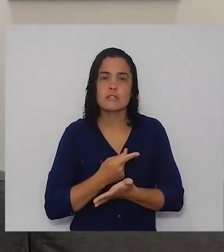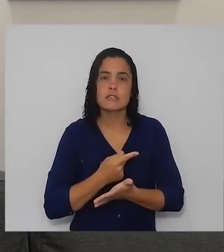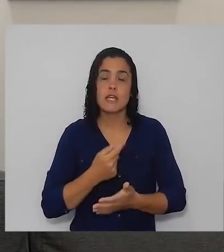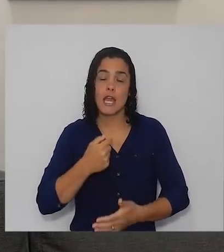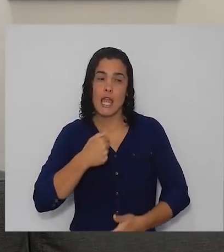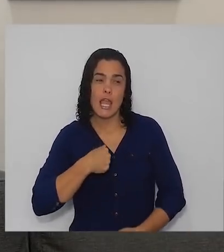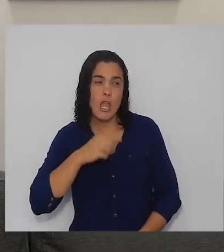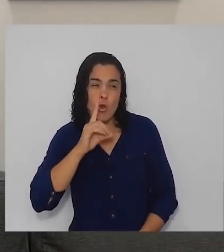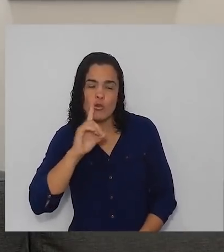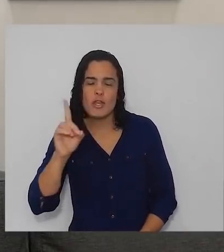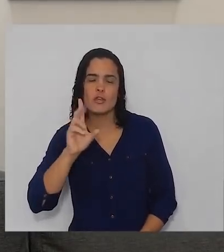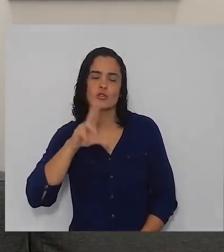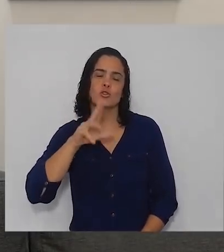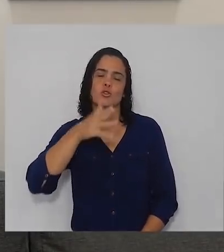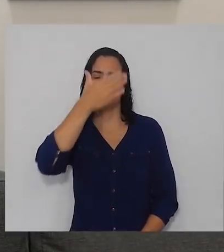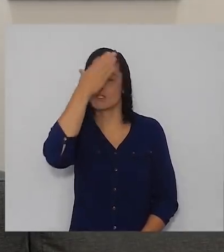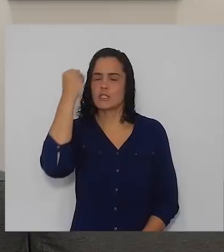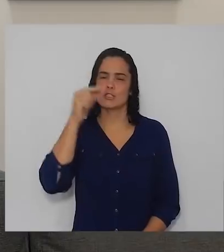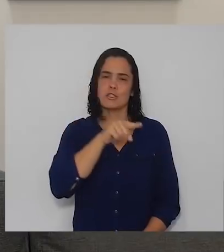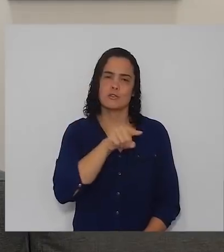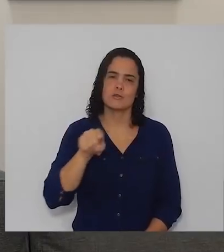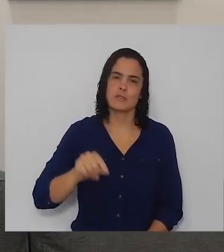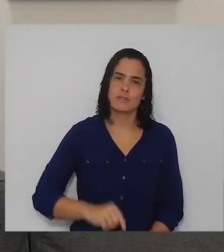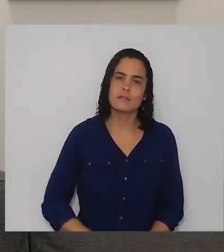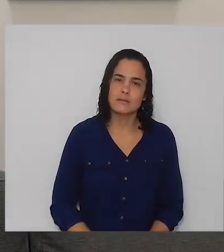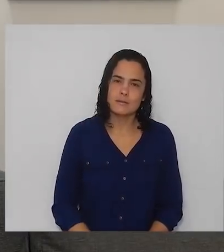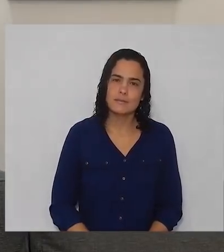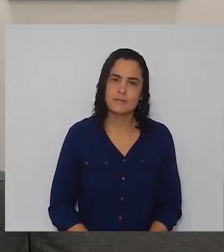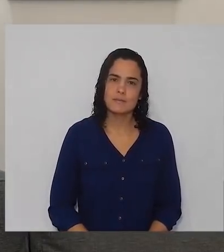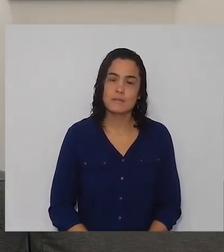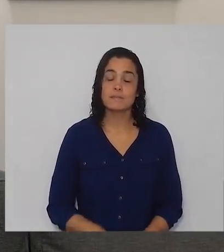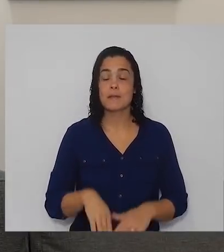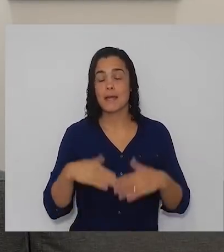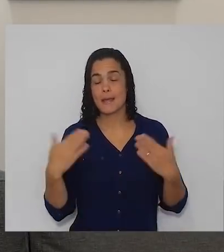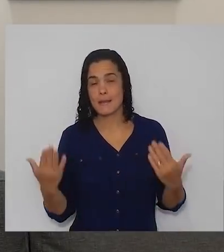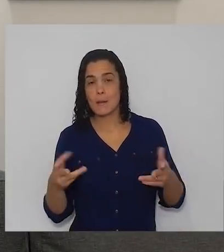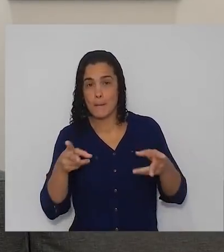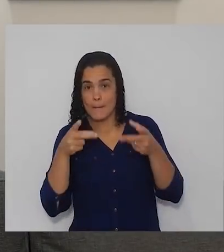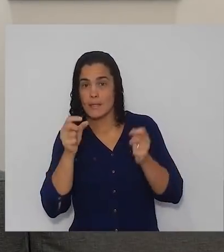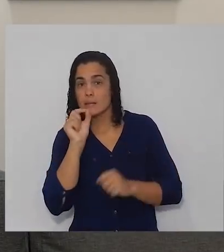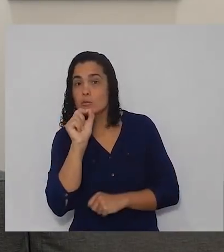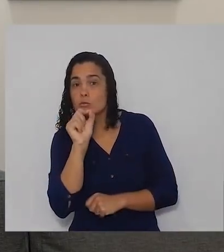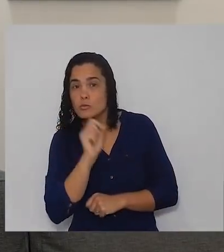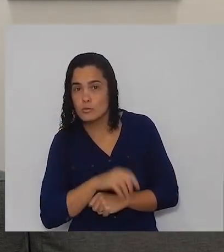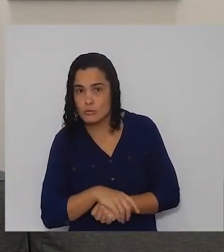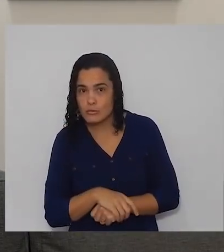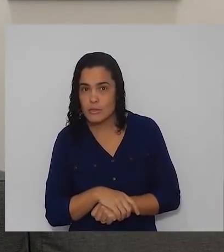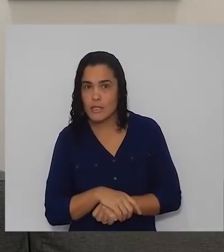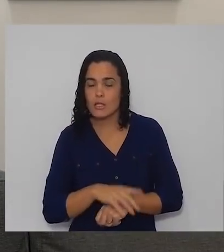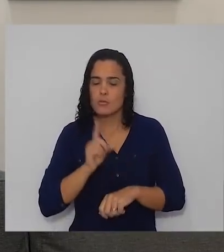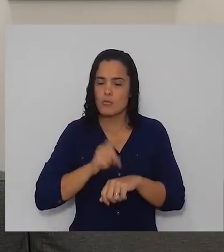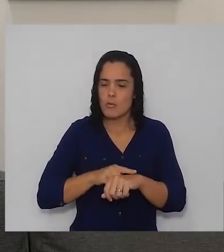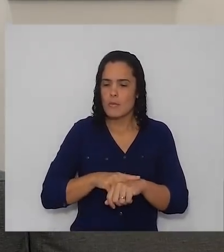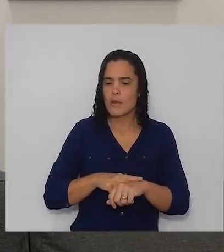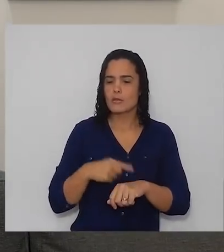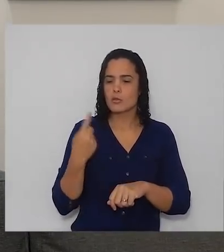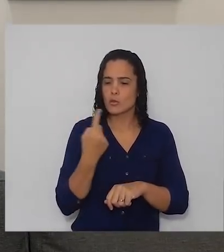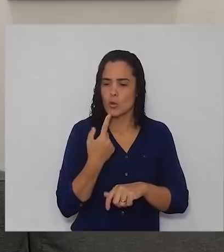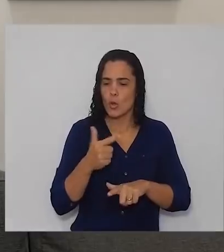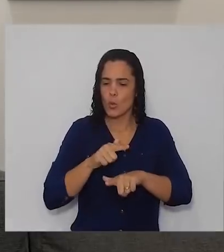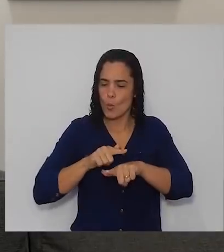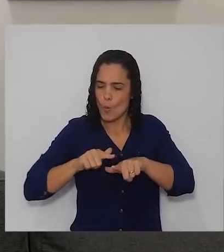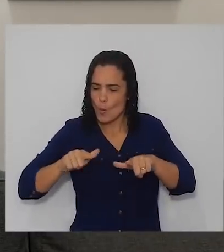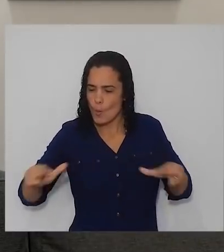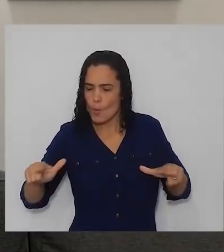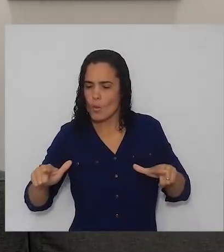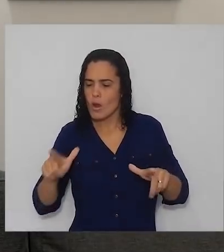sou. Eu não me esquecerei de vocês. Então veja que quando a gente atravessa o deserto, quando a gente está diante